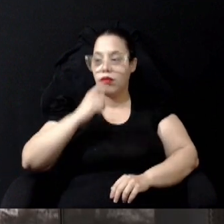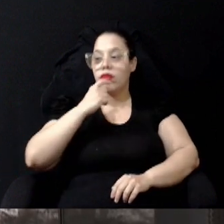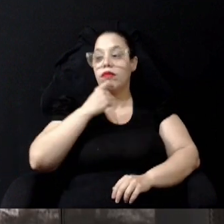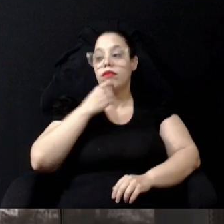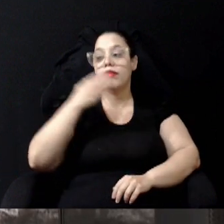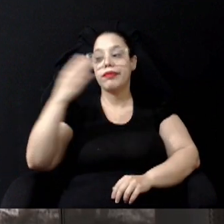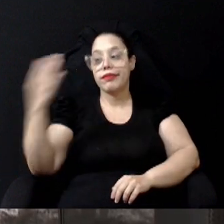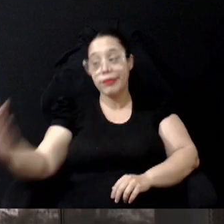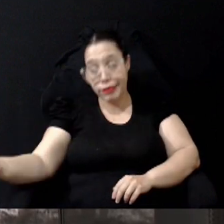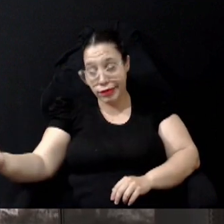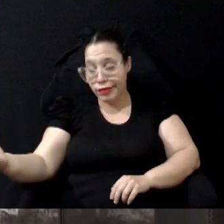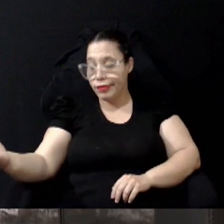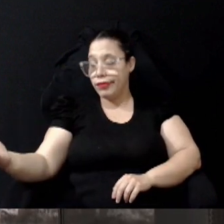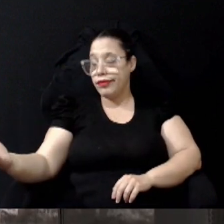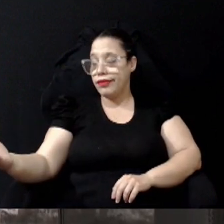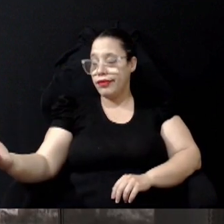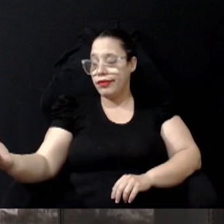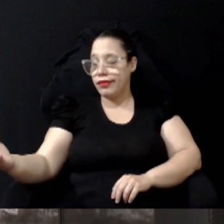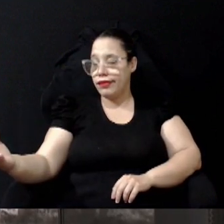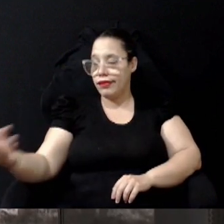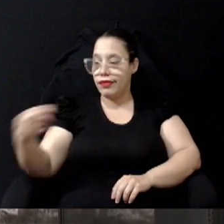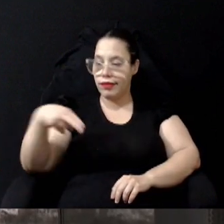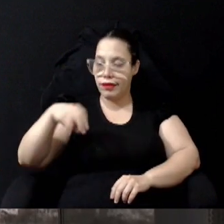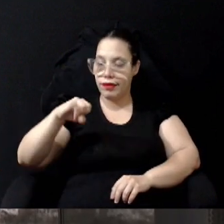campineira a Nil Sena.